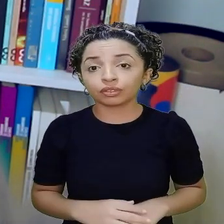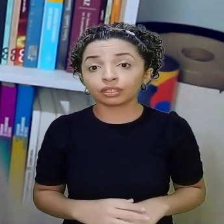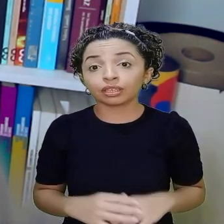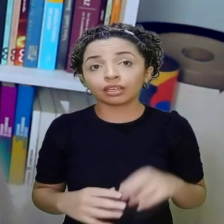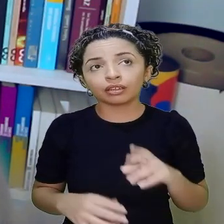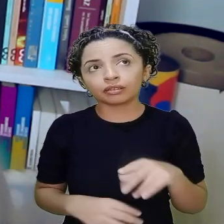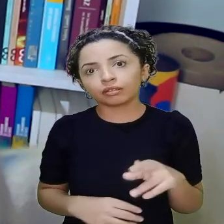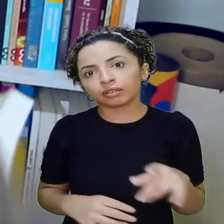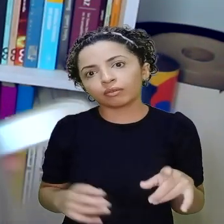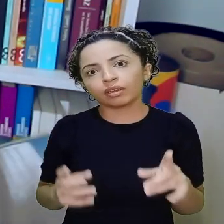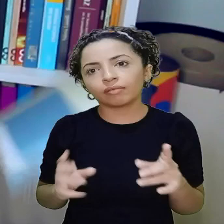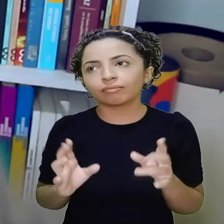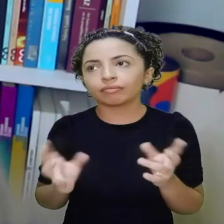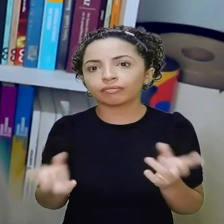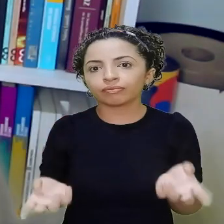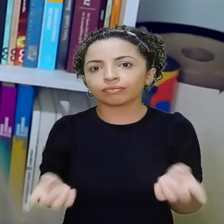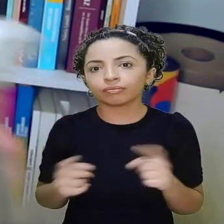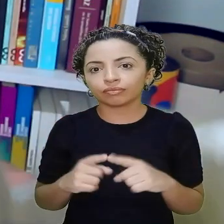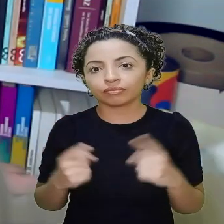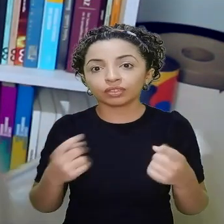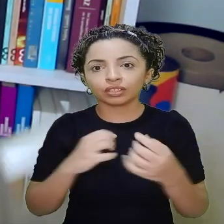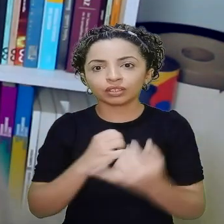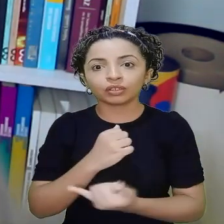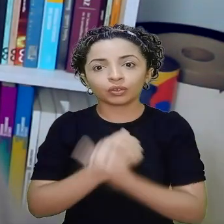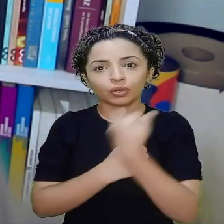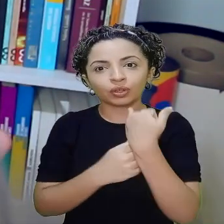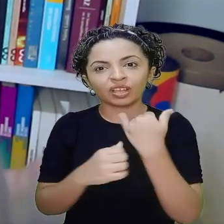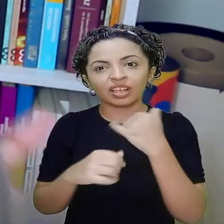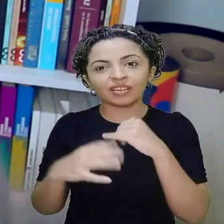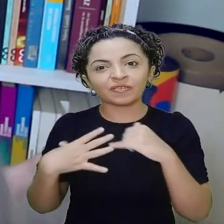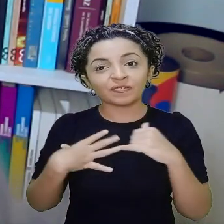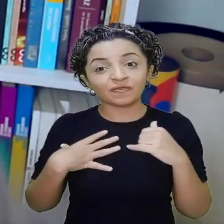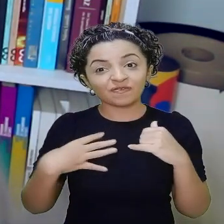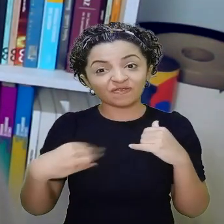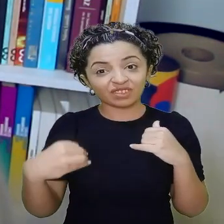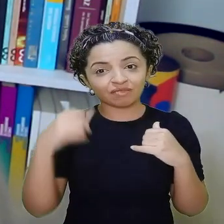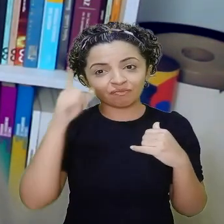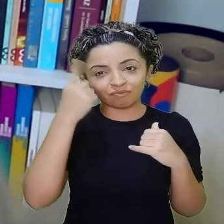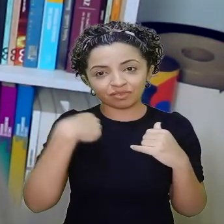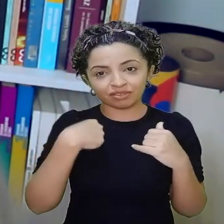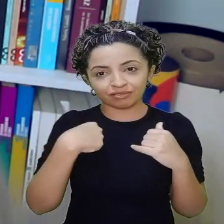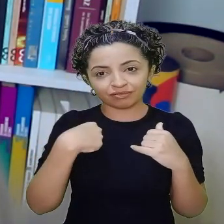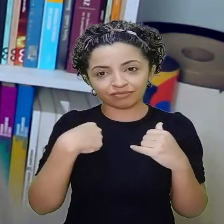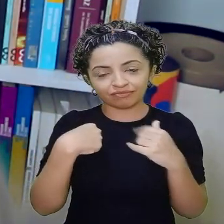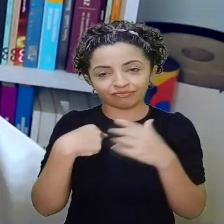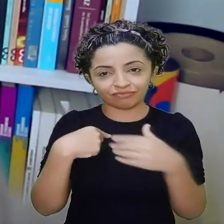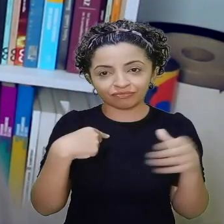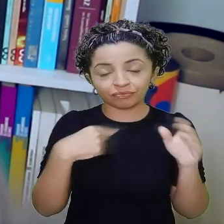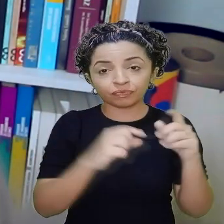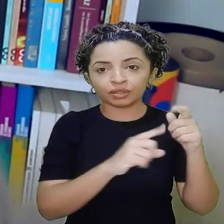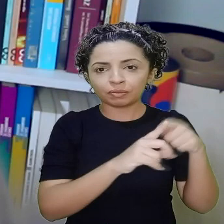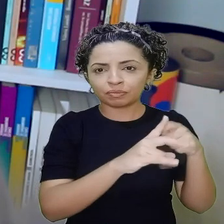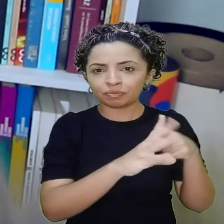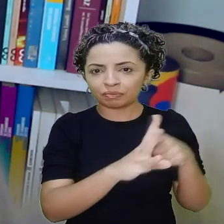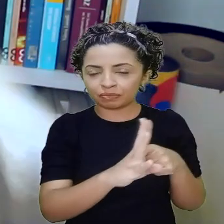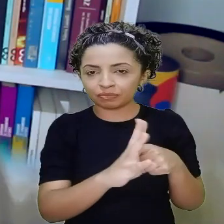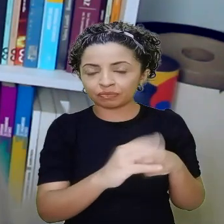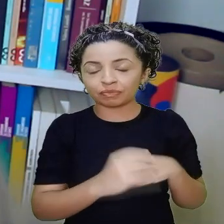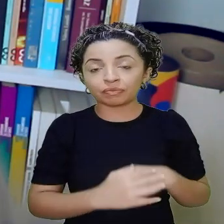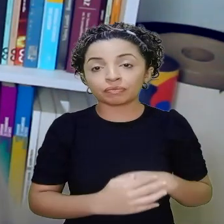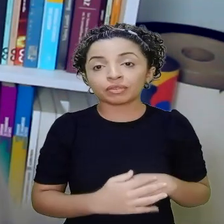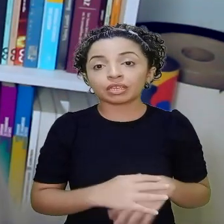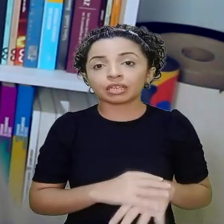não deliberado, mas caiu num golpe da própria filha. A filha não vai estar em Porto Alegre enquanto ela vai estar. Vai passar alguns meses fora,